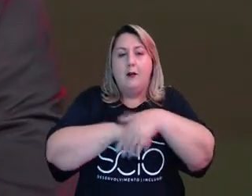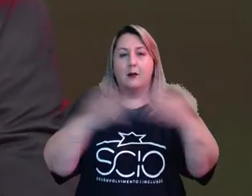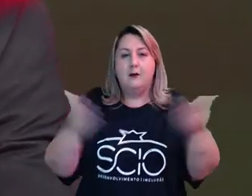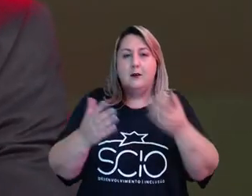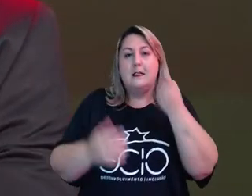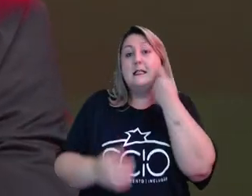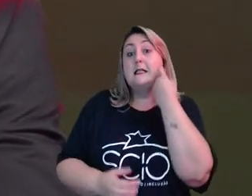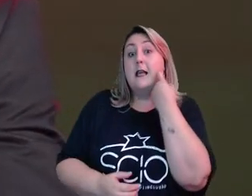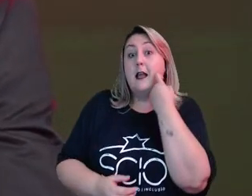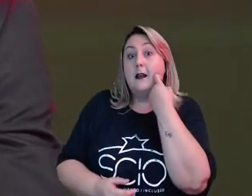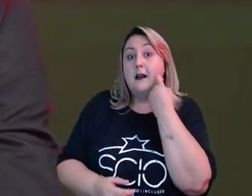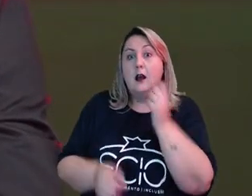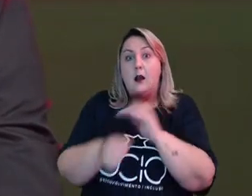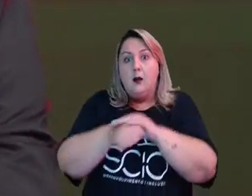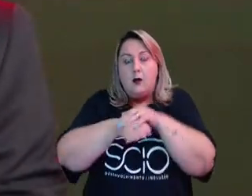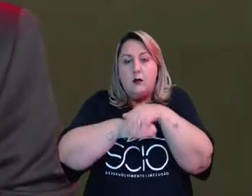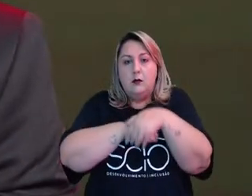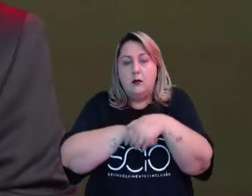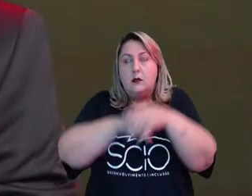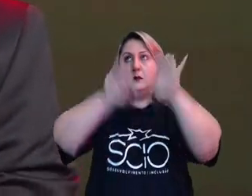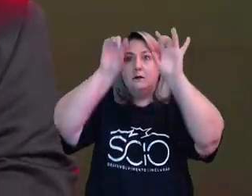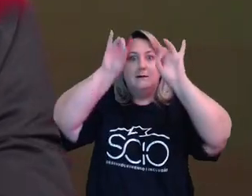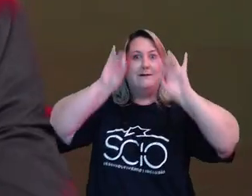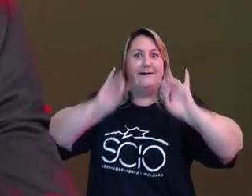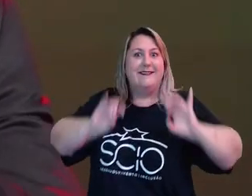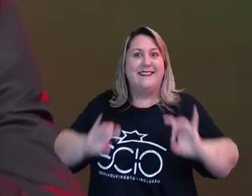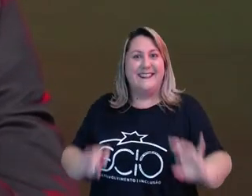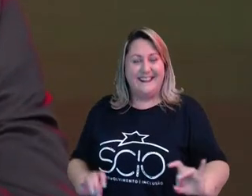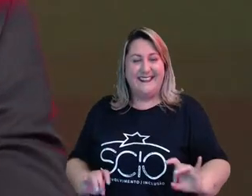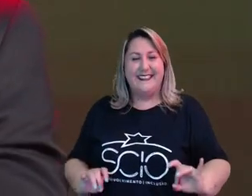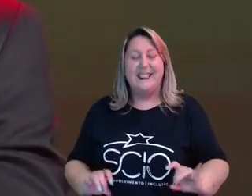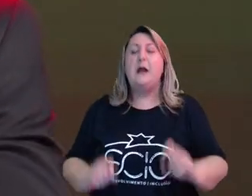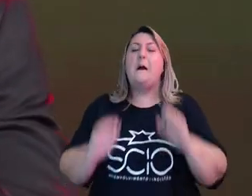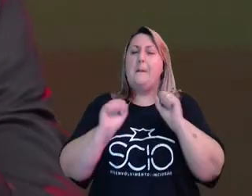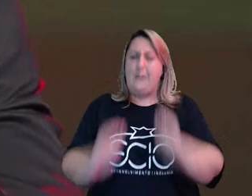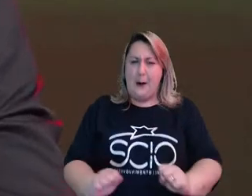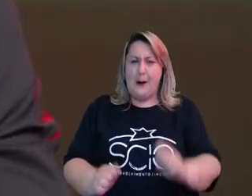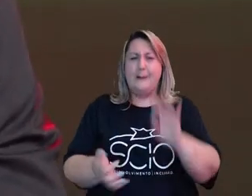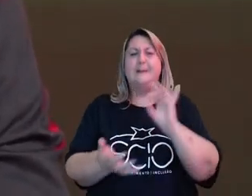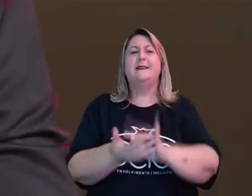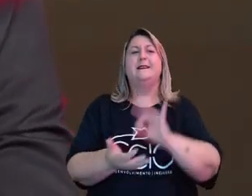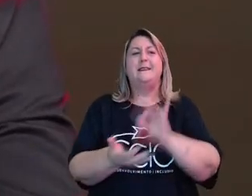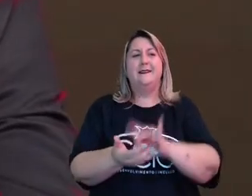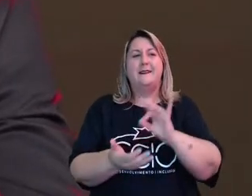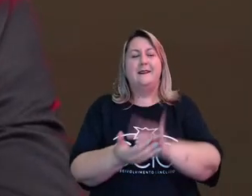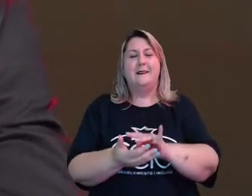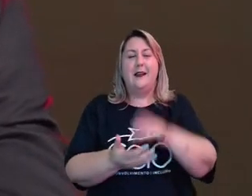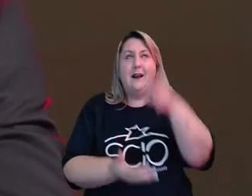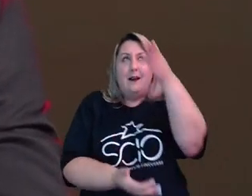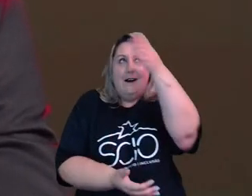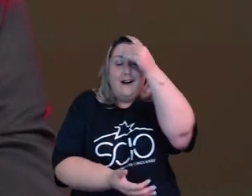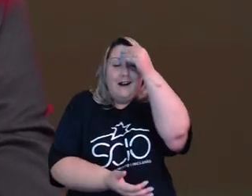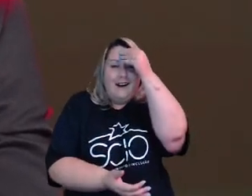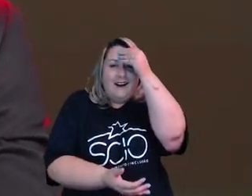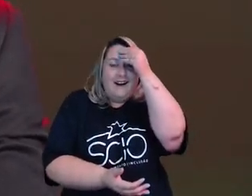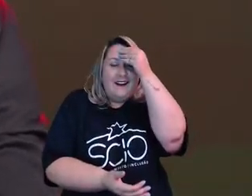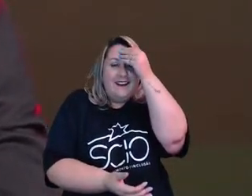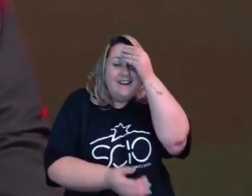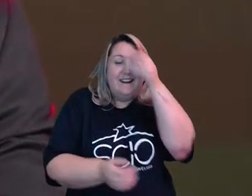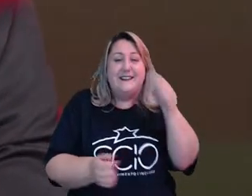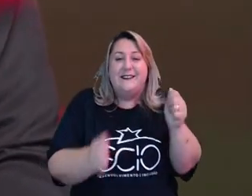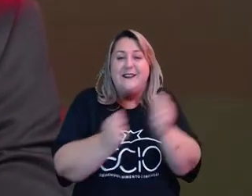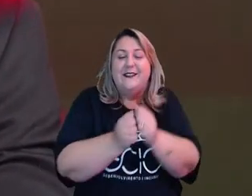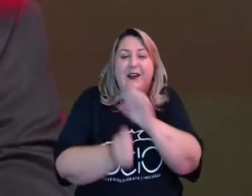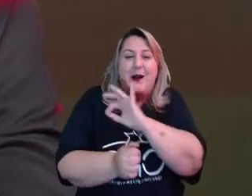de sexta-feira, uma noite muito especial e podem ter certeza, ficará gravada na sua cabeça, com as